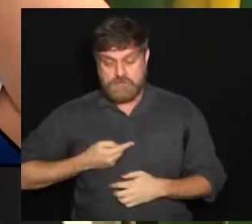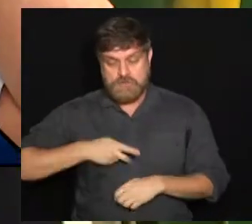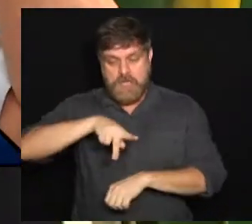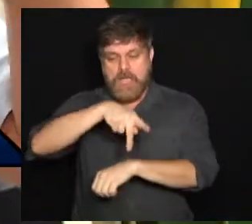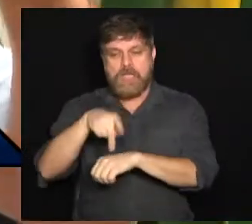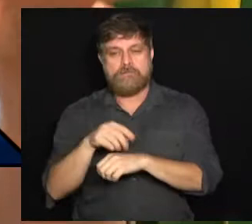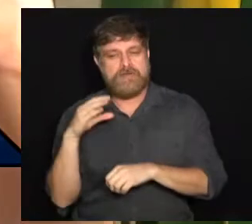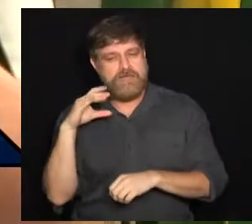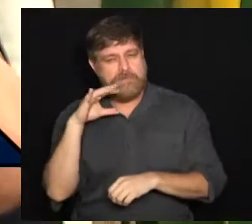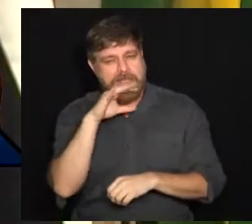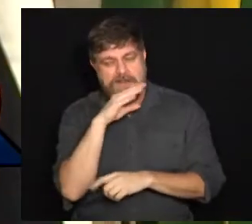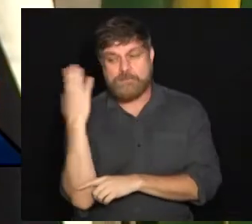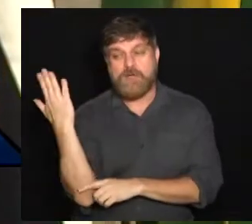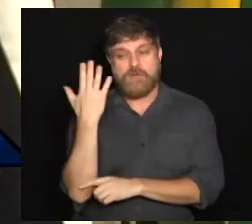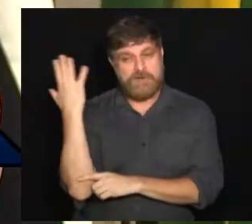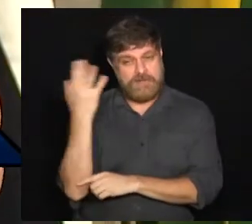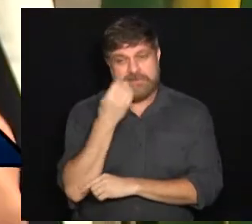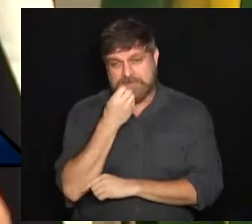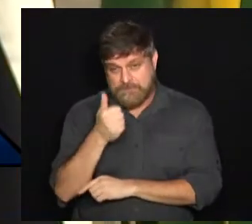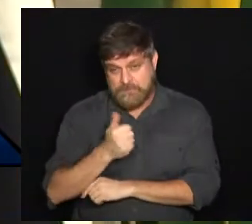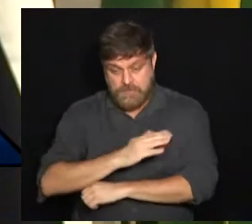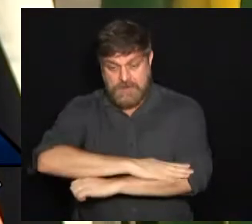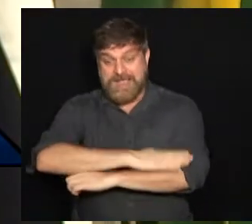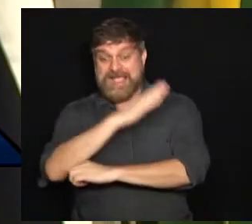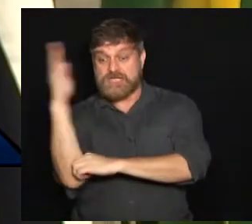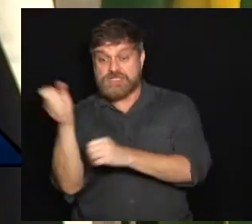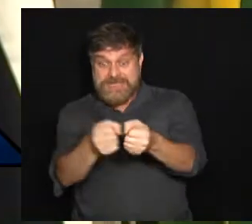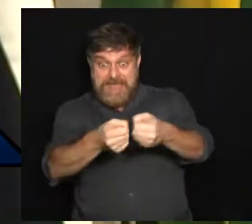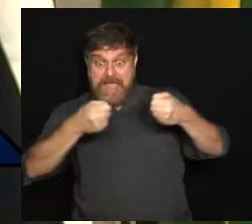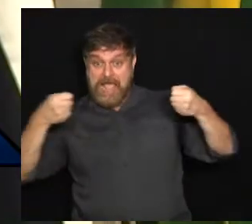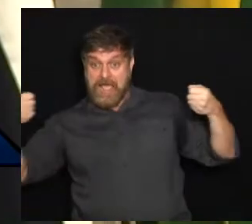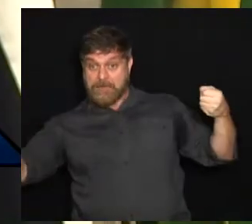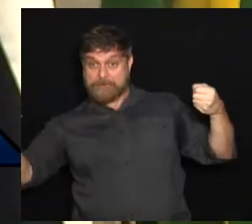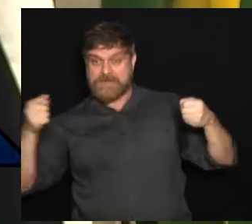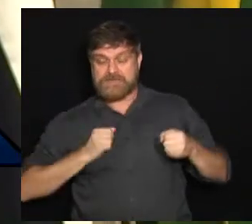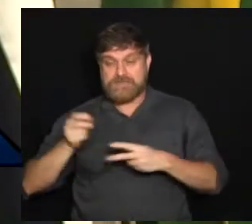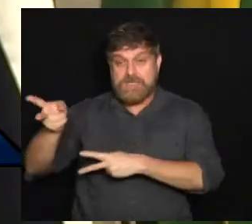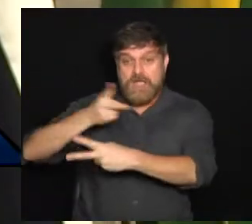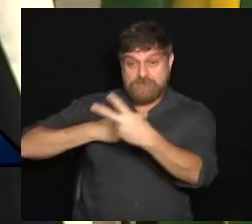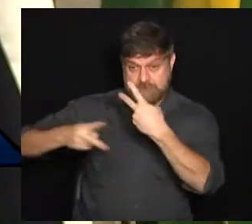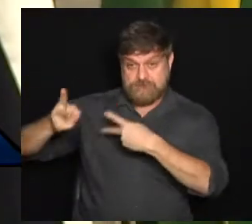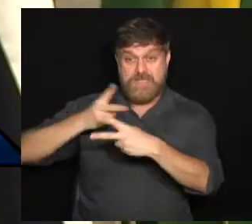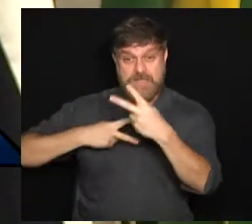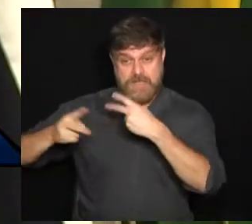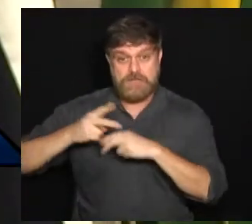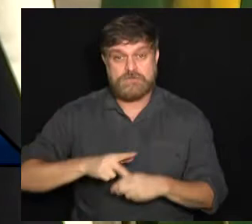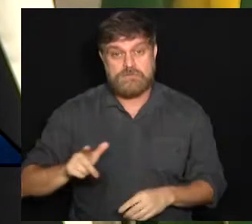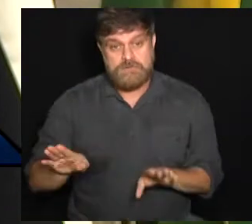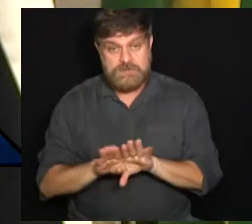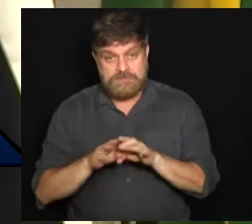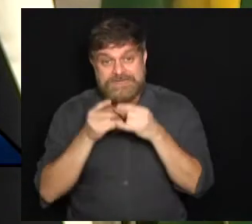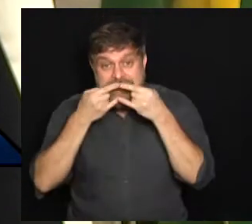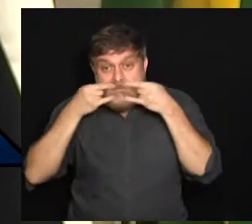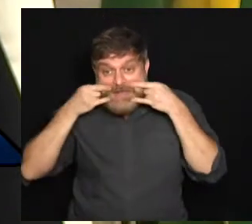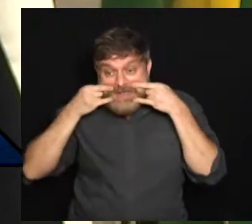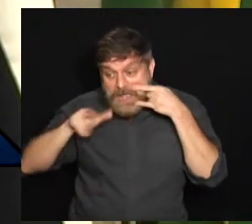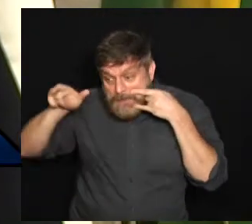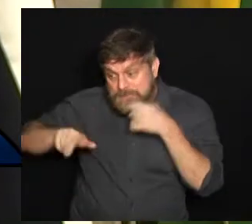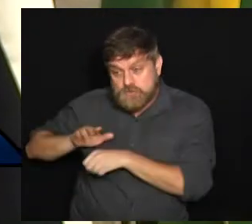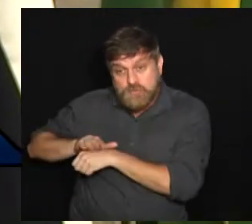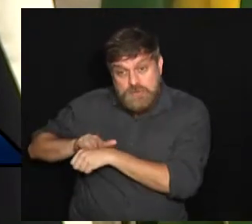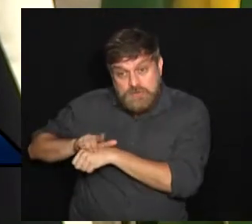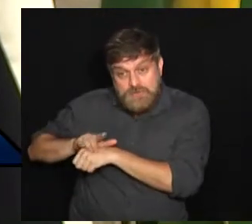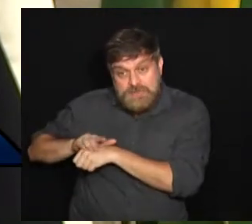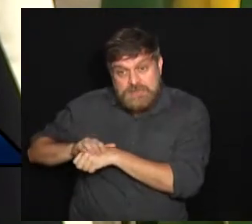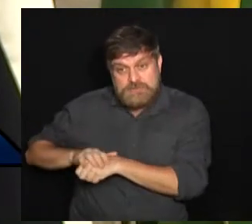quente, que o clima está bom, que pode ficar de janela aberta, né? Deixar o vento circular e sim usar máscara, né? E as pessoas que